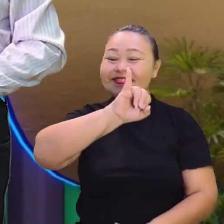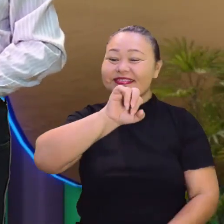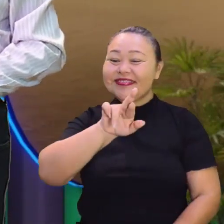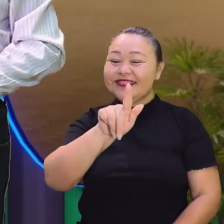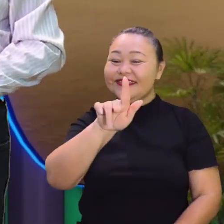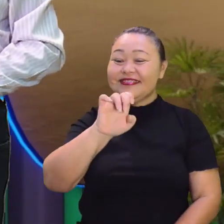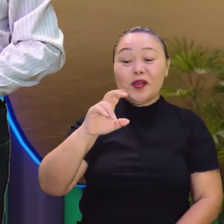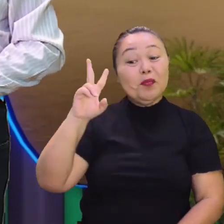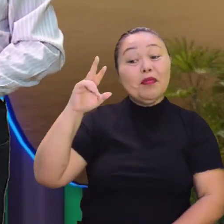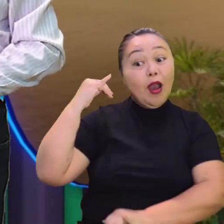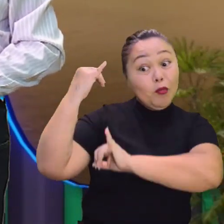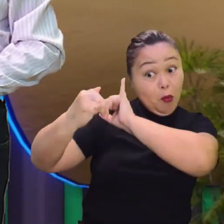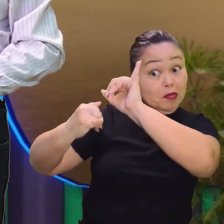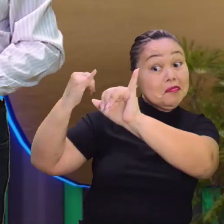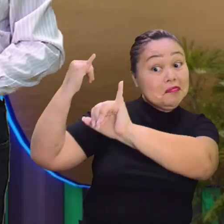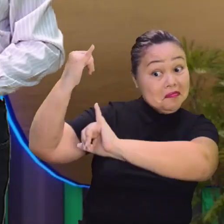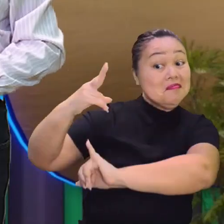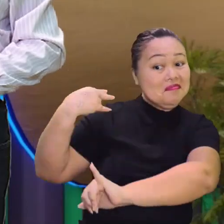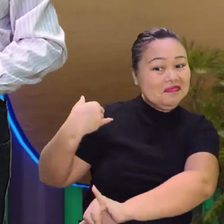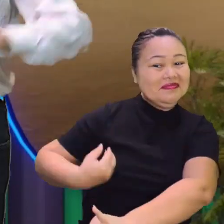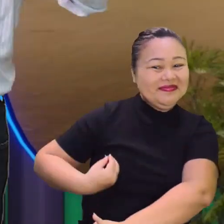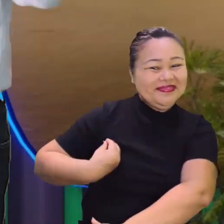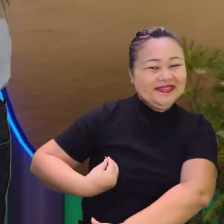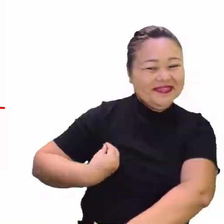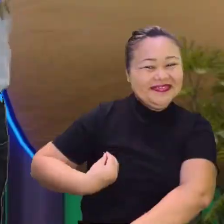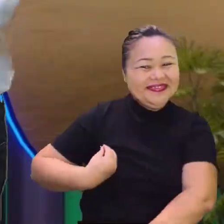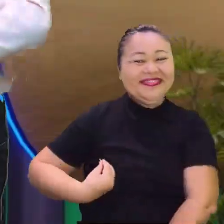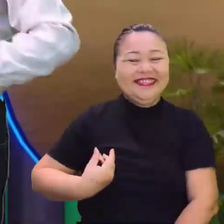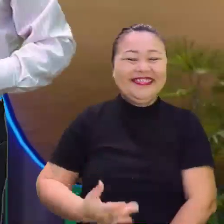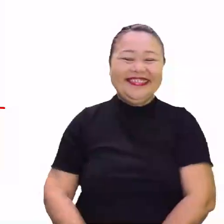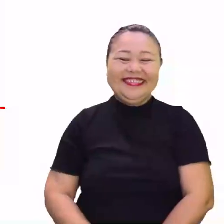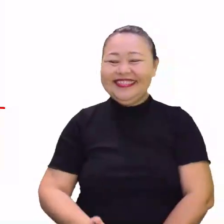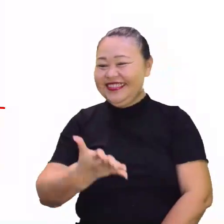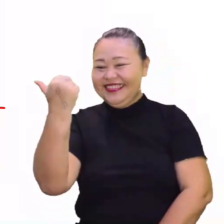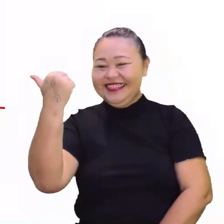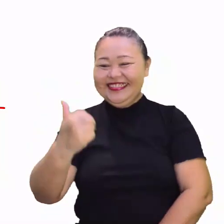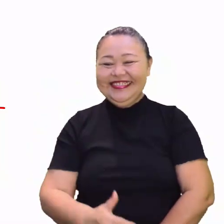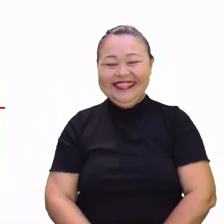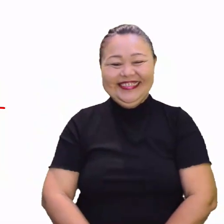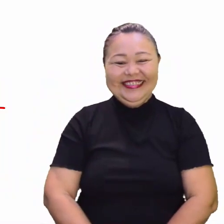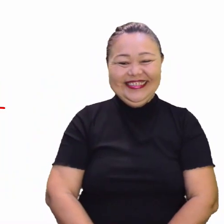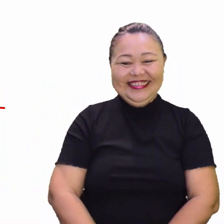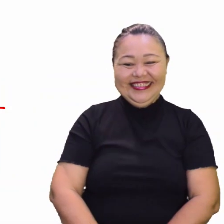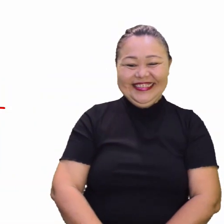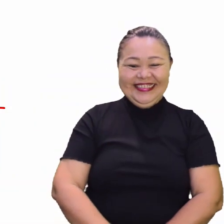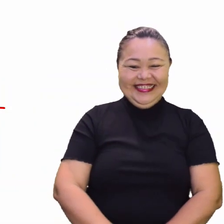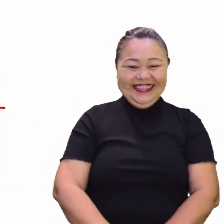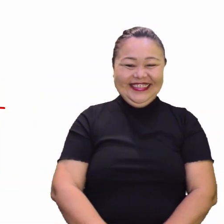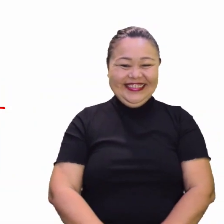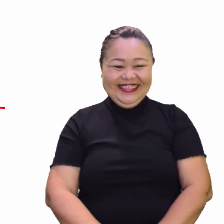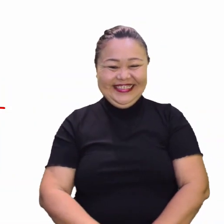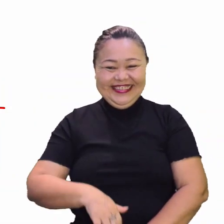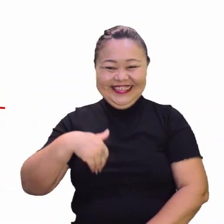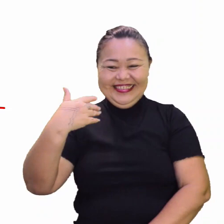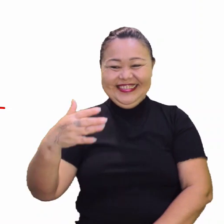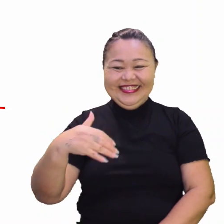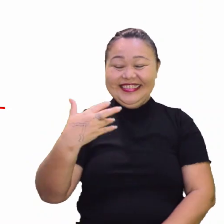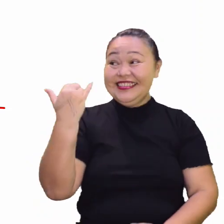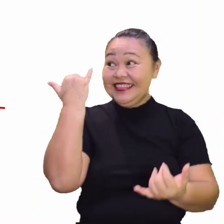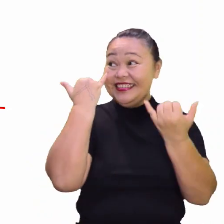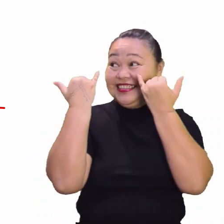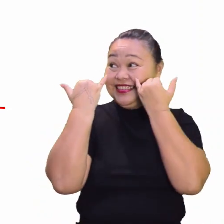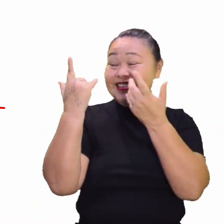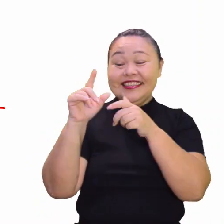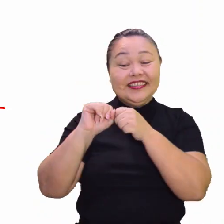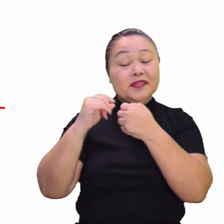com muitas histórias para contar, né, de vida. Voltando, vamos lá, galera, vamos lá. Olha, galera, seguindo aí com mais informações. E